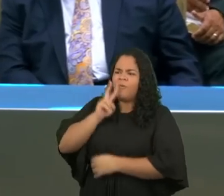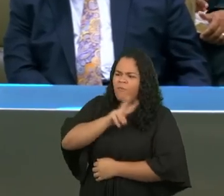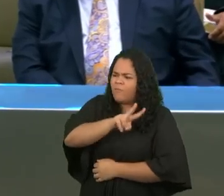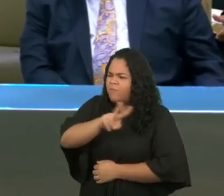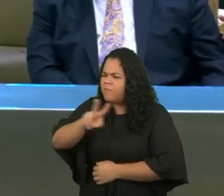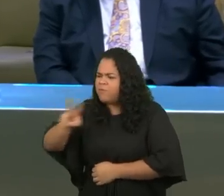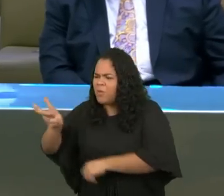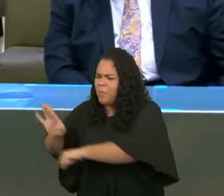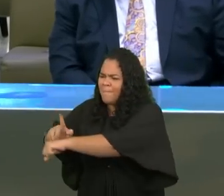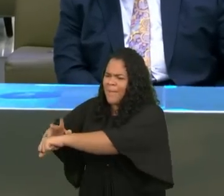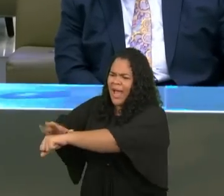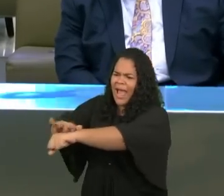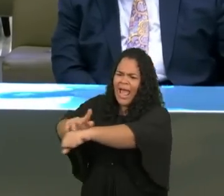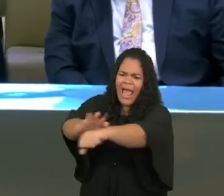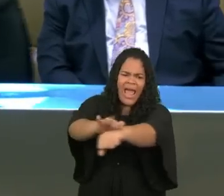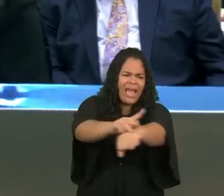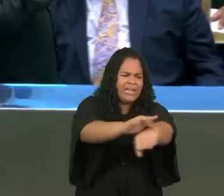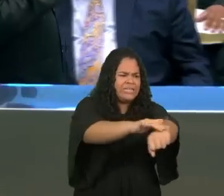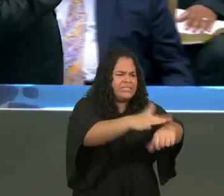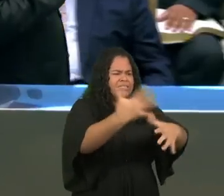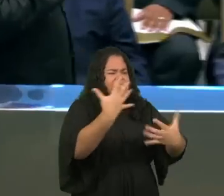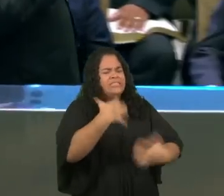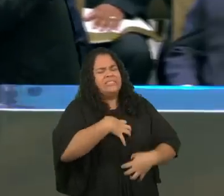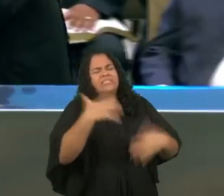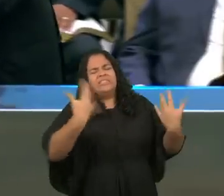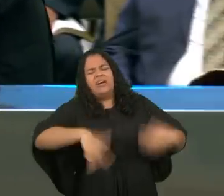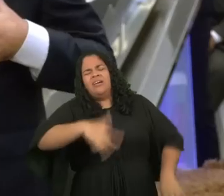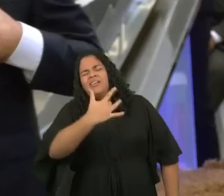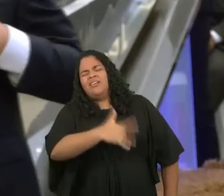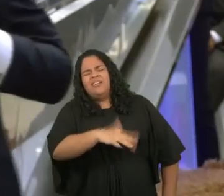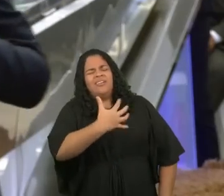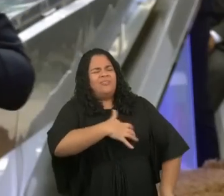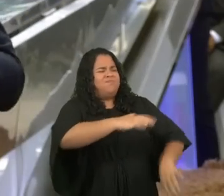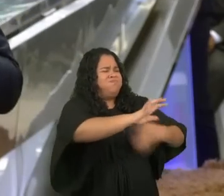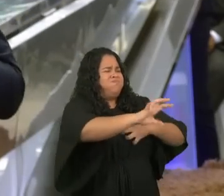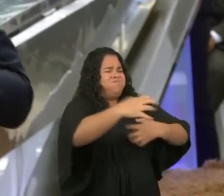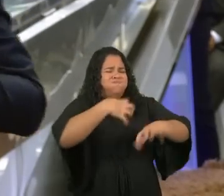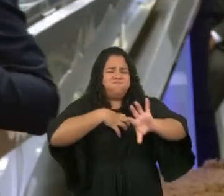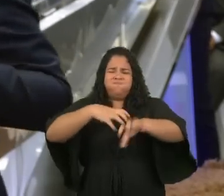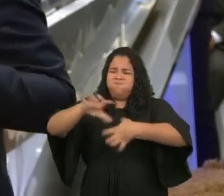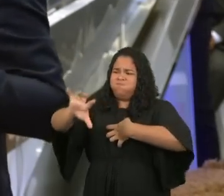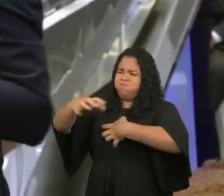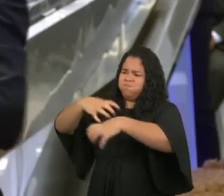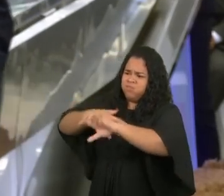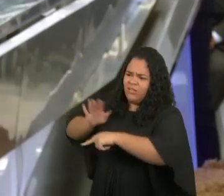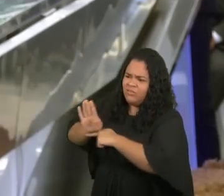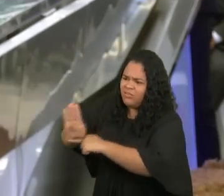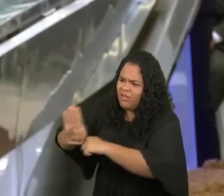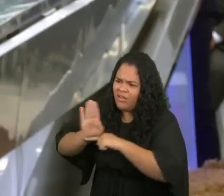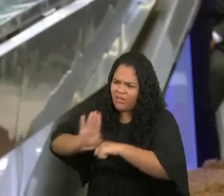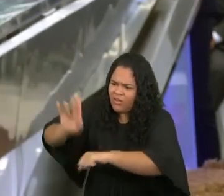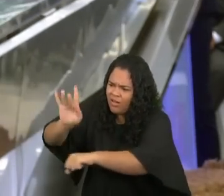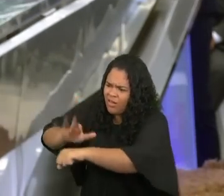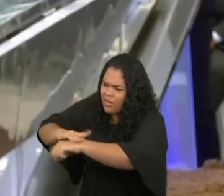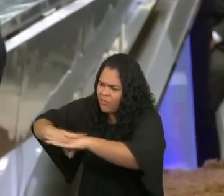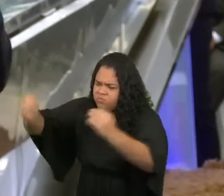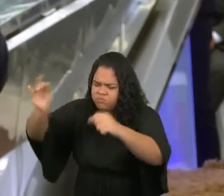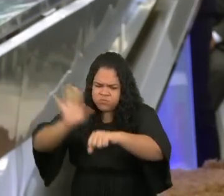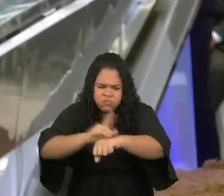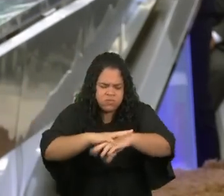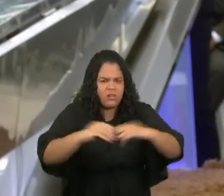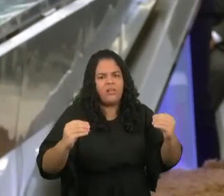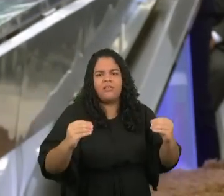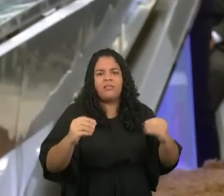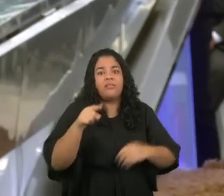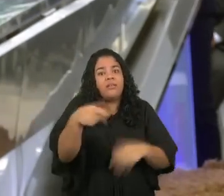compaixão. Se você não sente compaixão, você não vai alcançar as almas perdidas. Se você fica, esse povo não